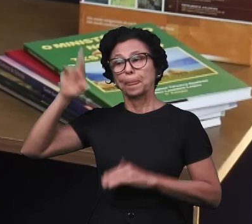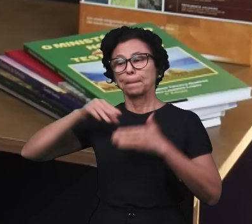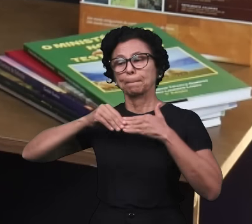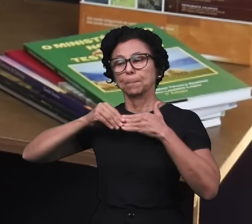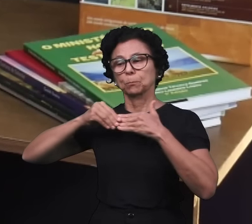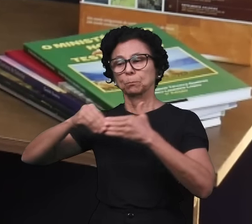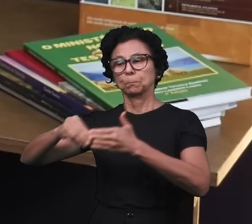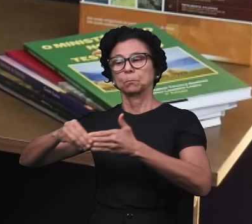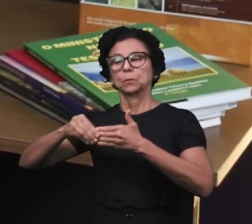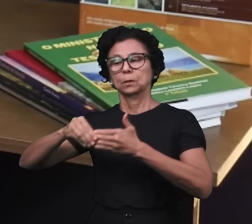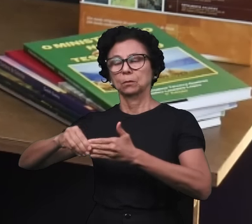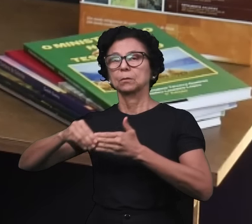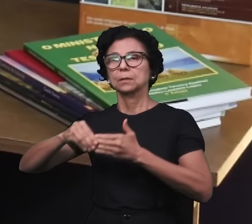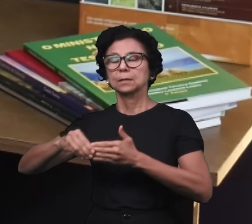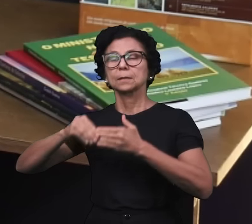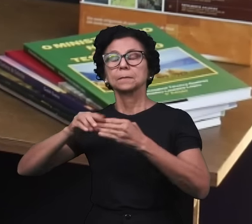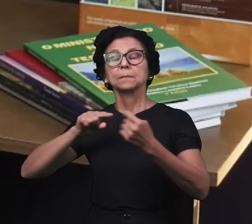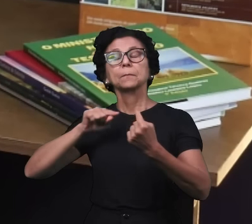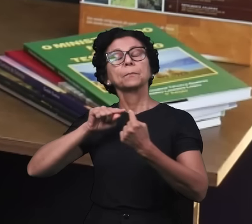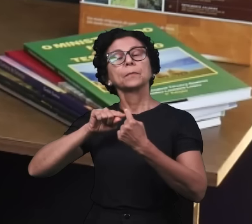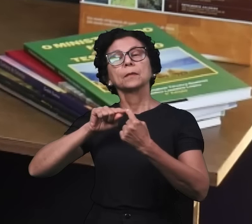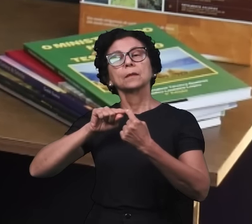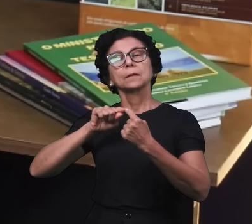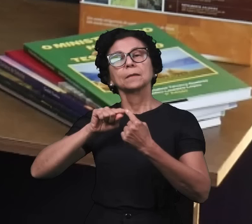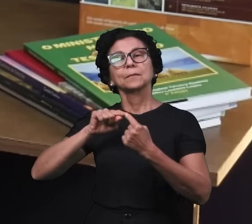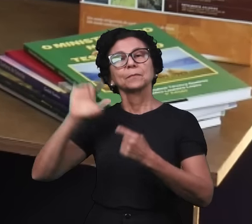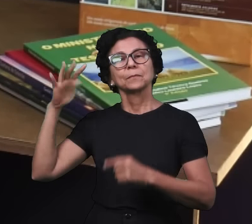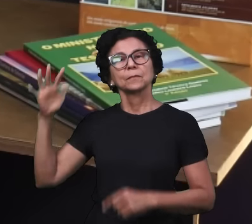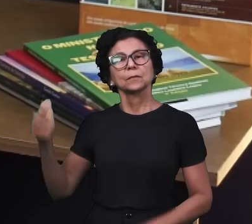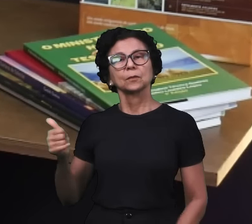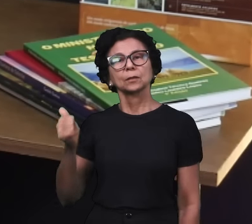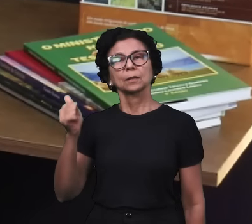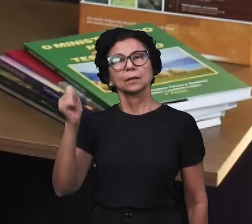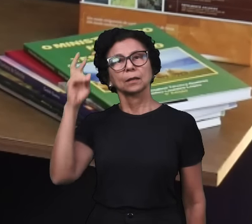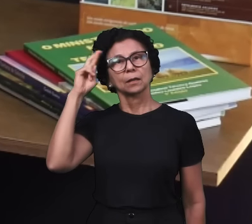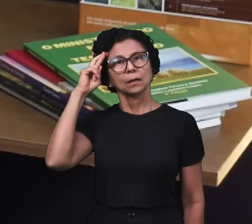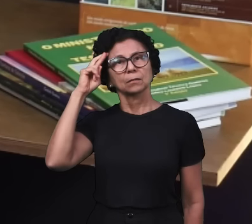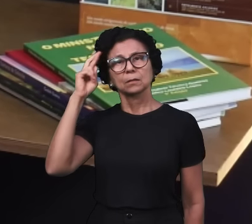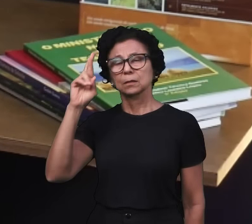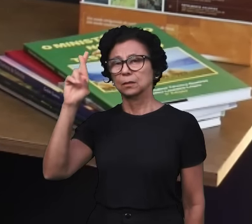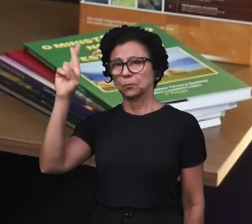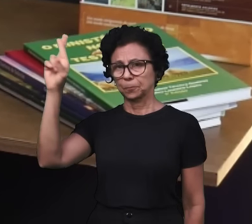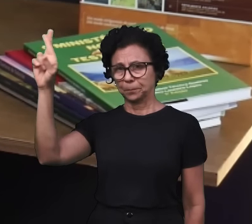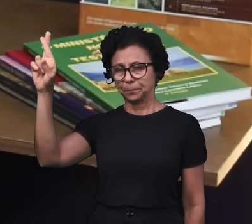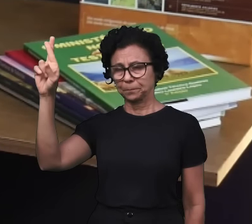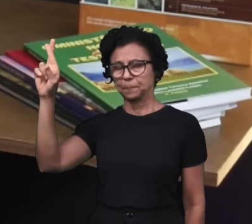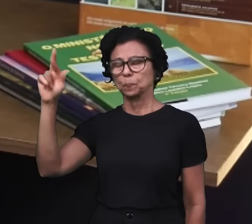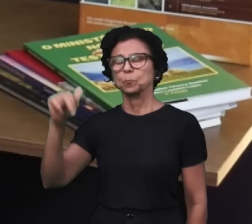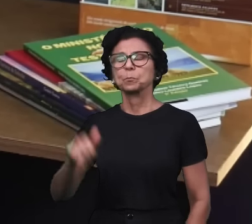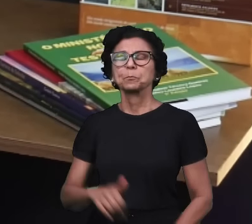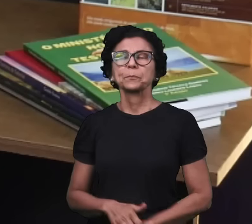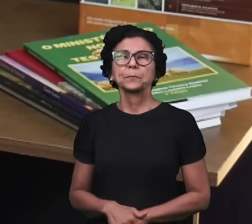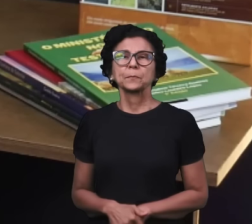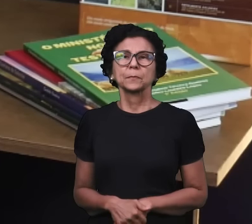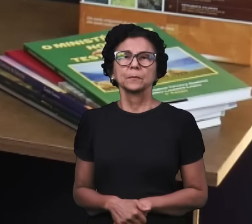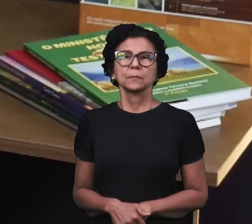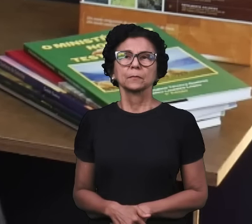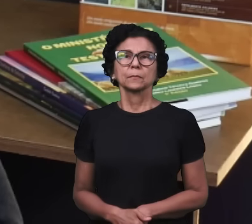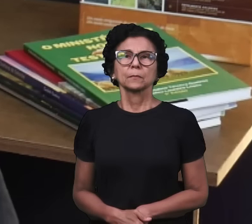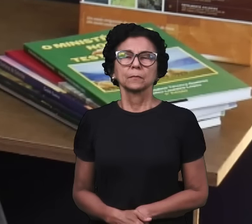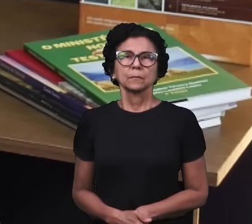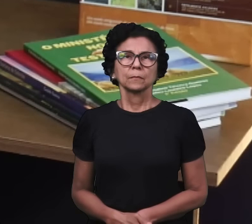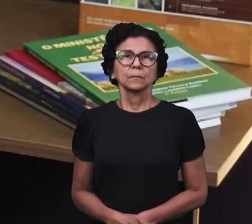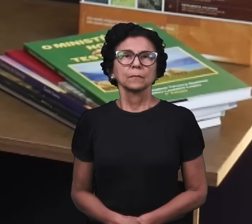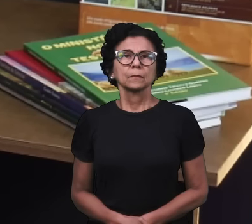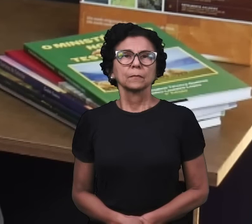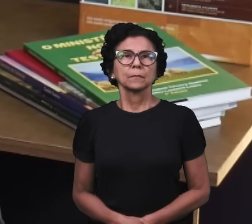né, com um objetivo: a adoração ao Senhor. Sim. O serviço ao Senhor. Nós vamos ver nos próximos episódios sobre